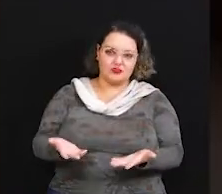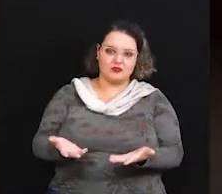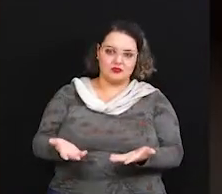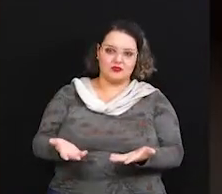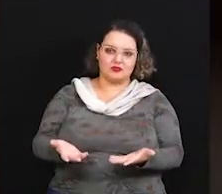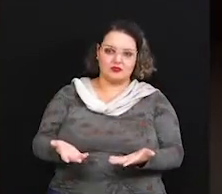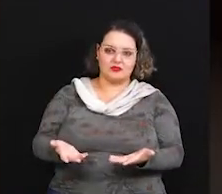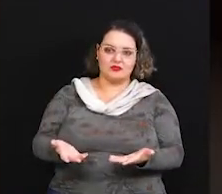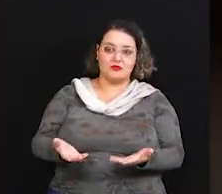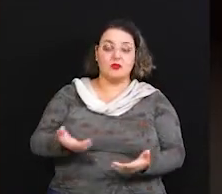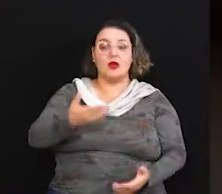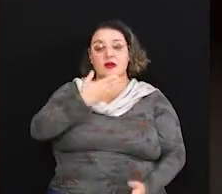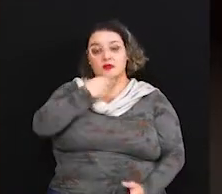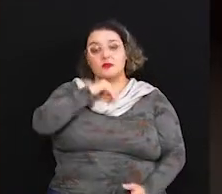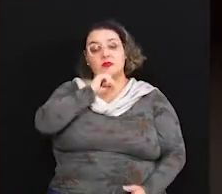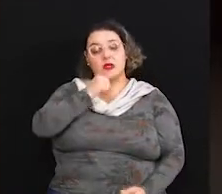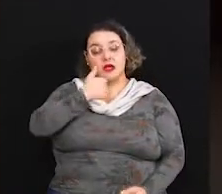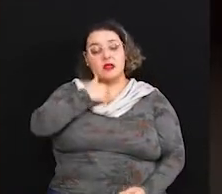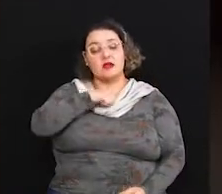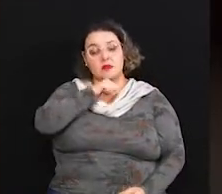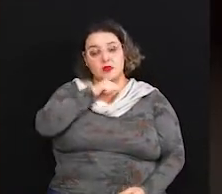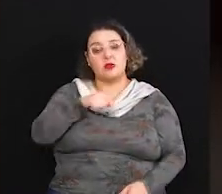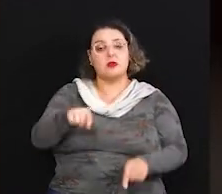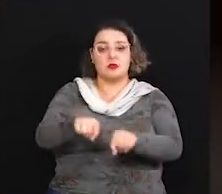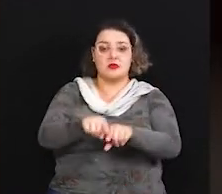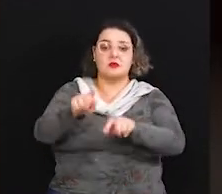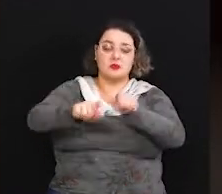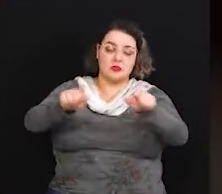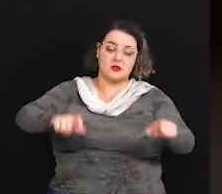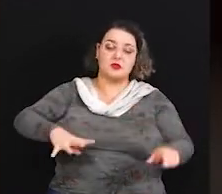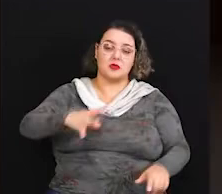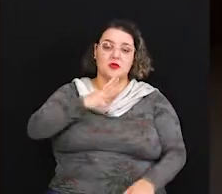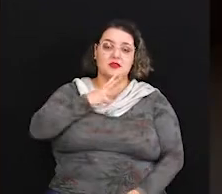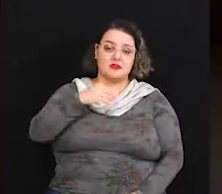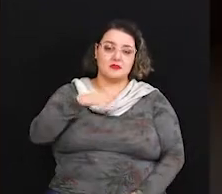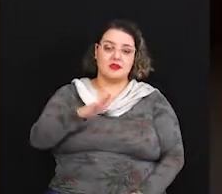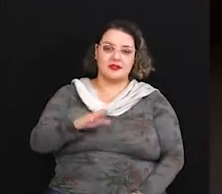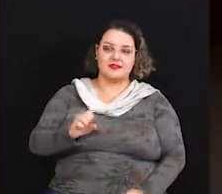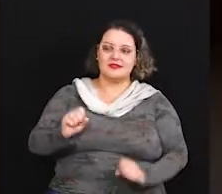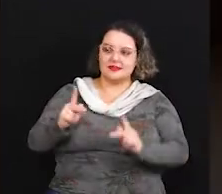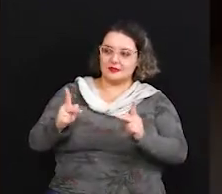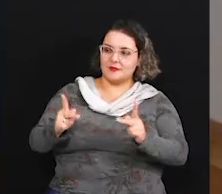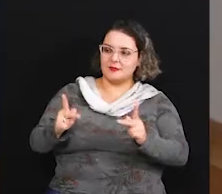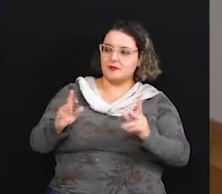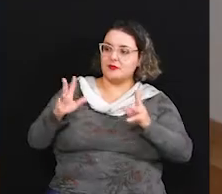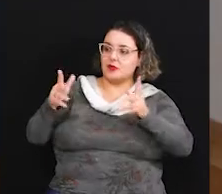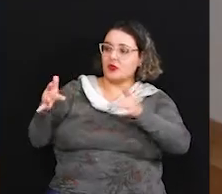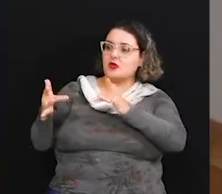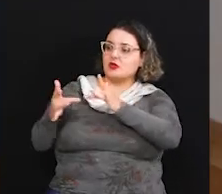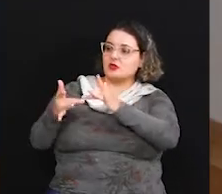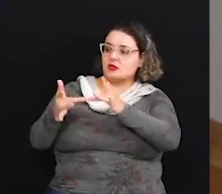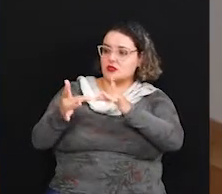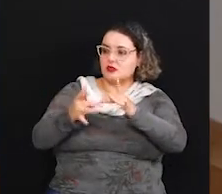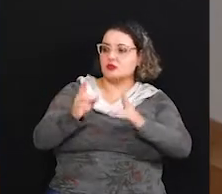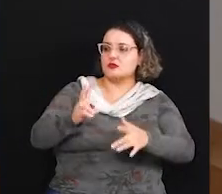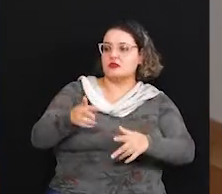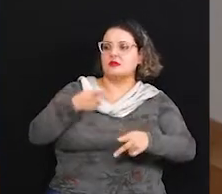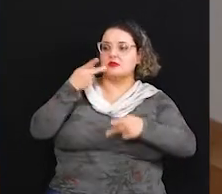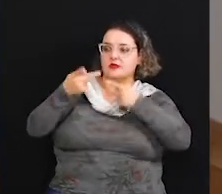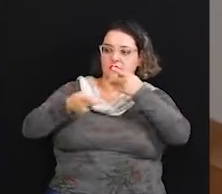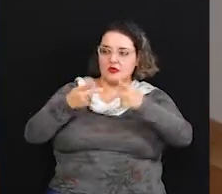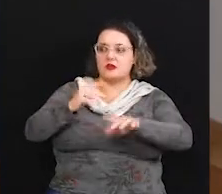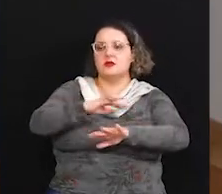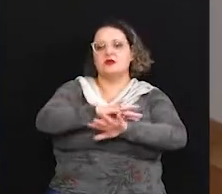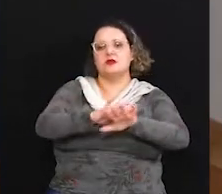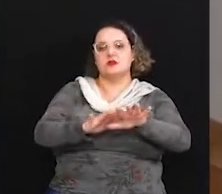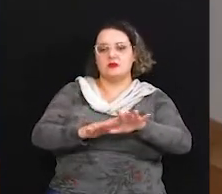geral, tanto para os pais como para o público em geral. Tá bem? Todos esses contatos, como eu sempre falo,